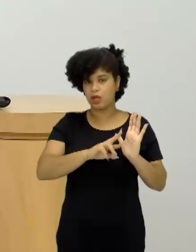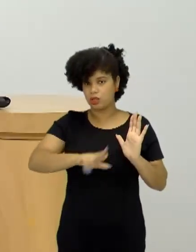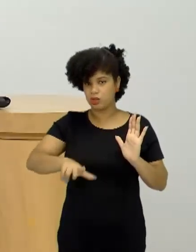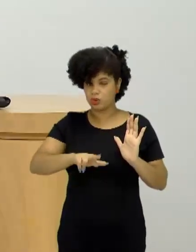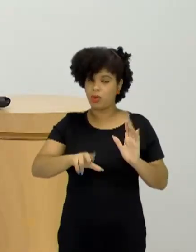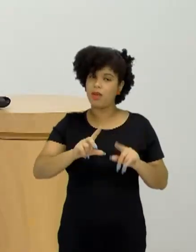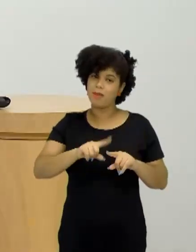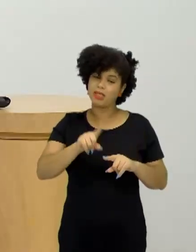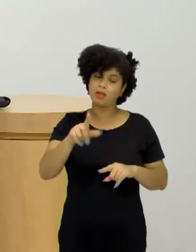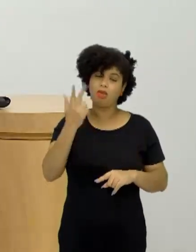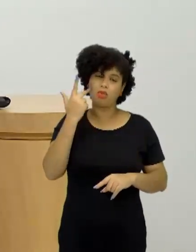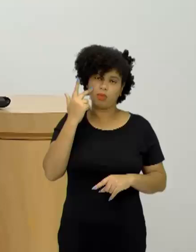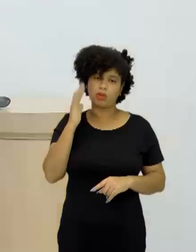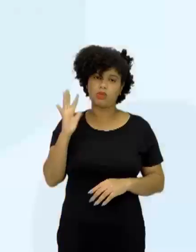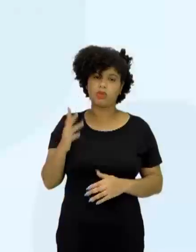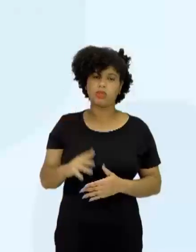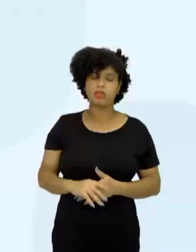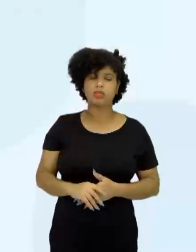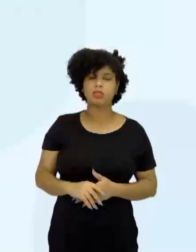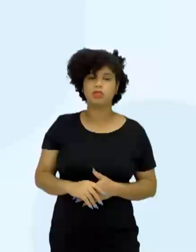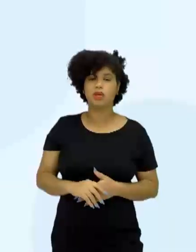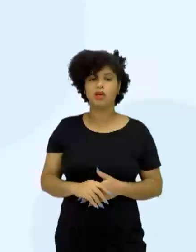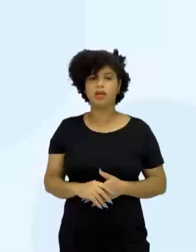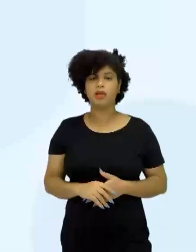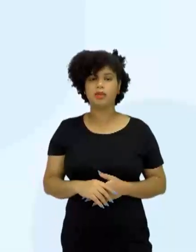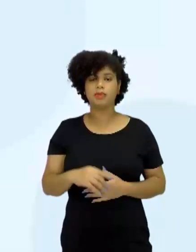normalmente acontece. Sim. Olha lá, em